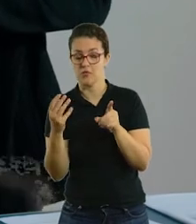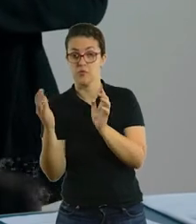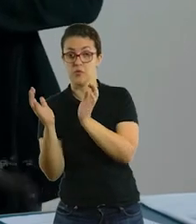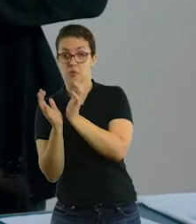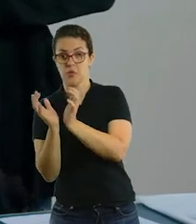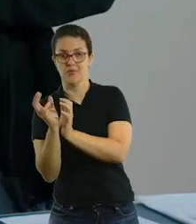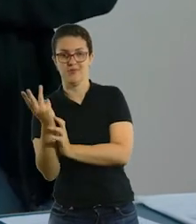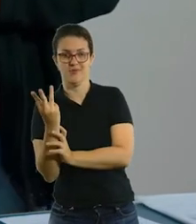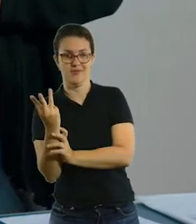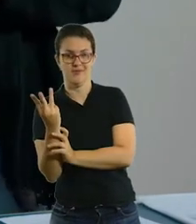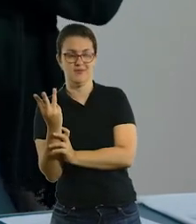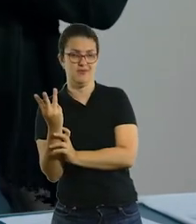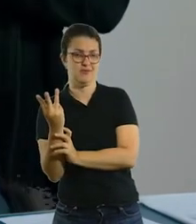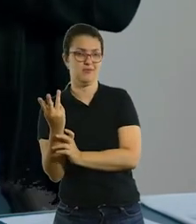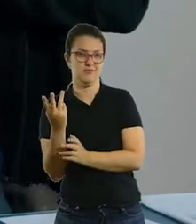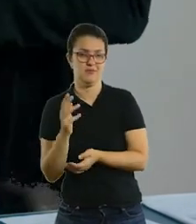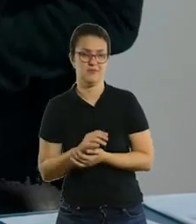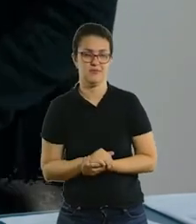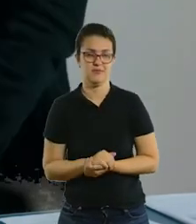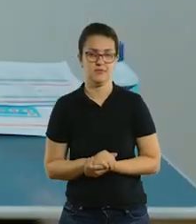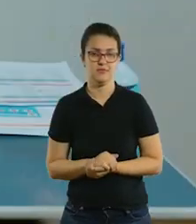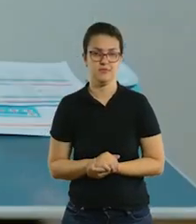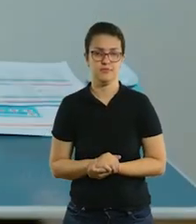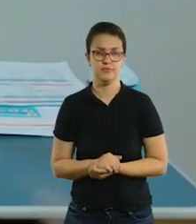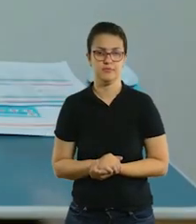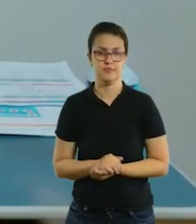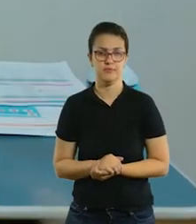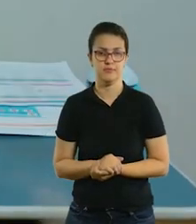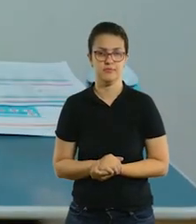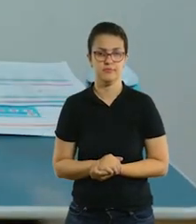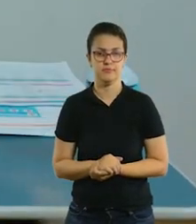saber quanto tem no terceiro turno, tá?